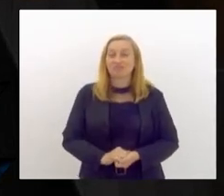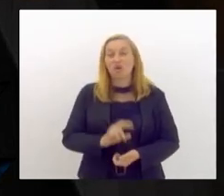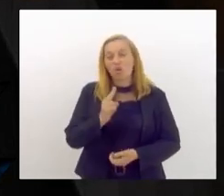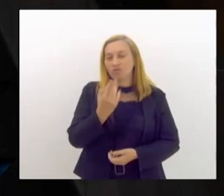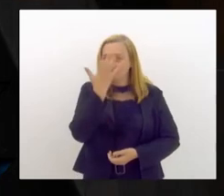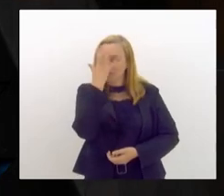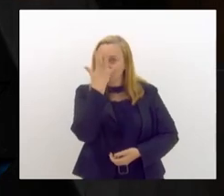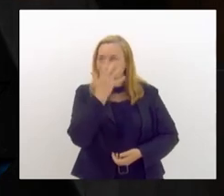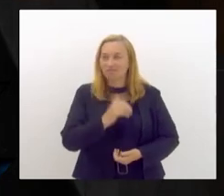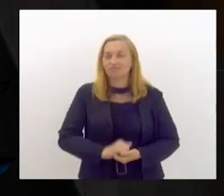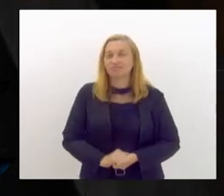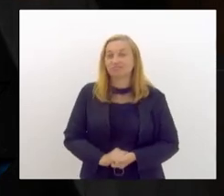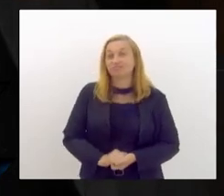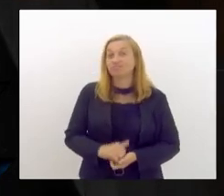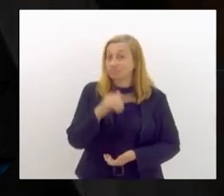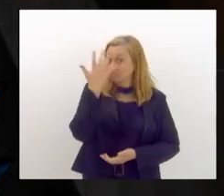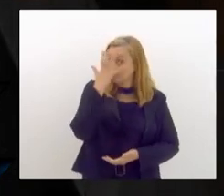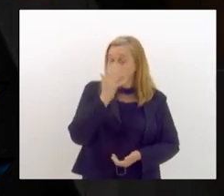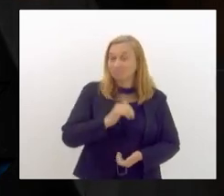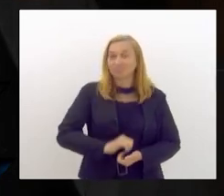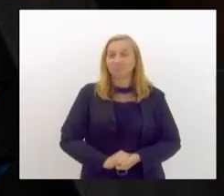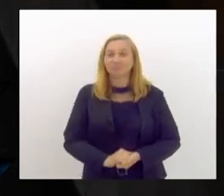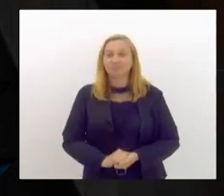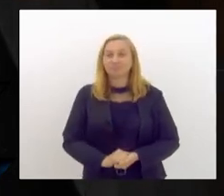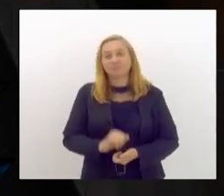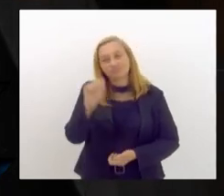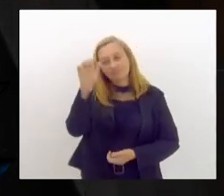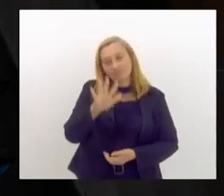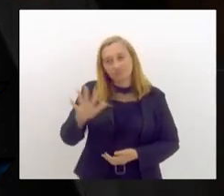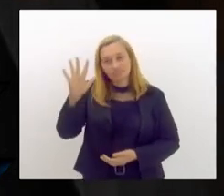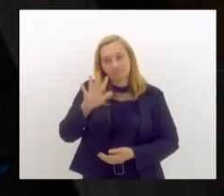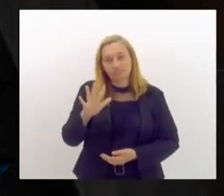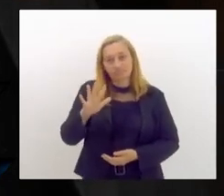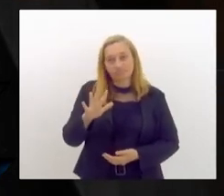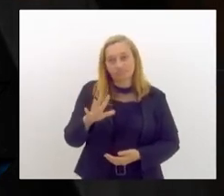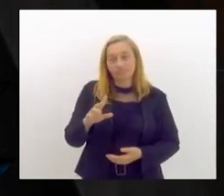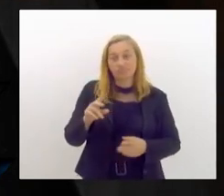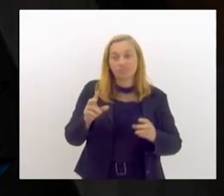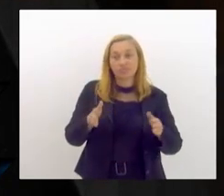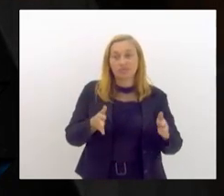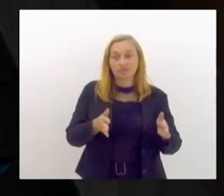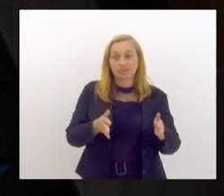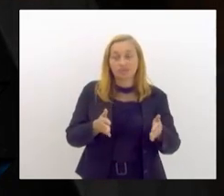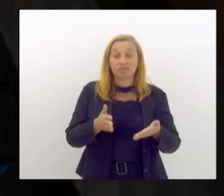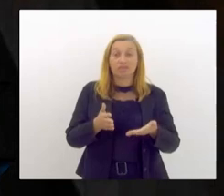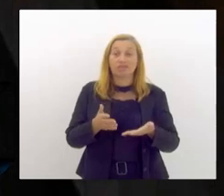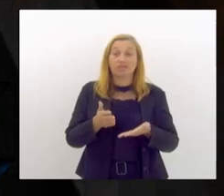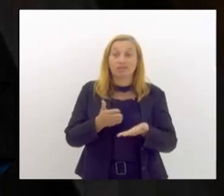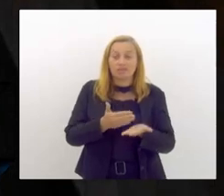fevereiro. Fevereiro, em geral, é o ápice, que é o meio do verão.